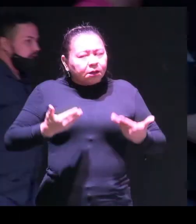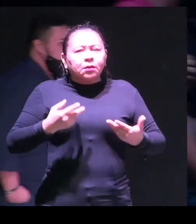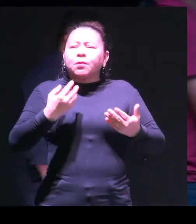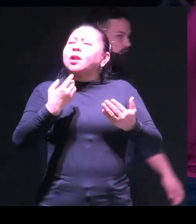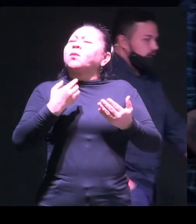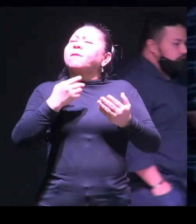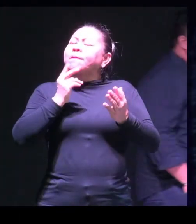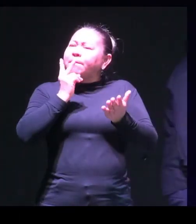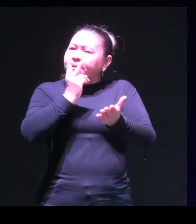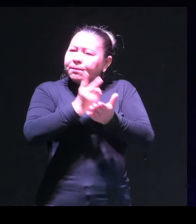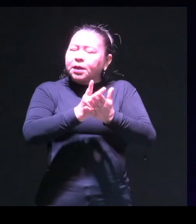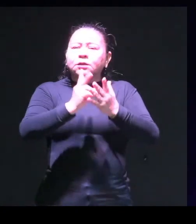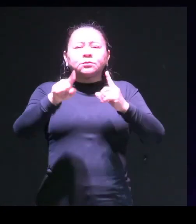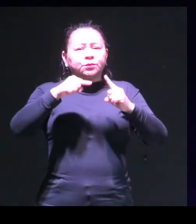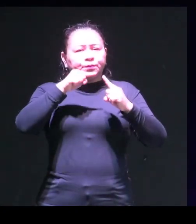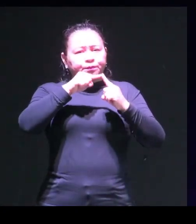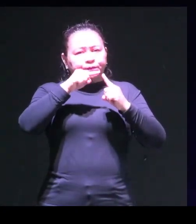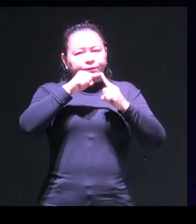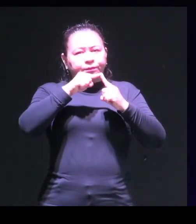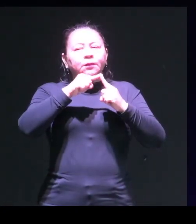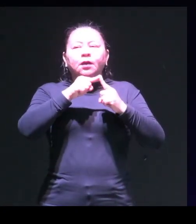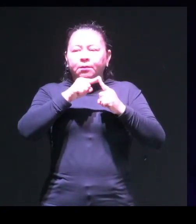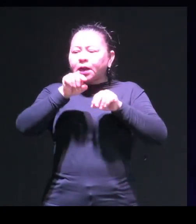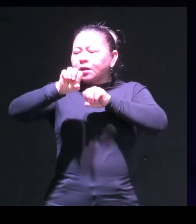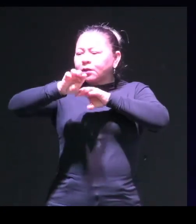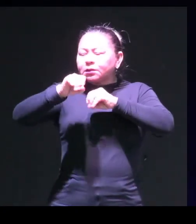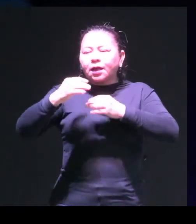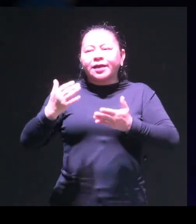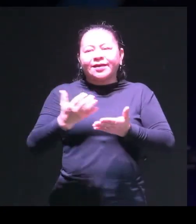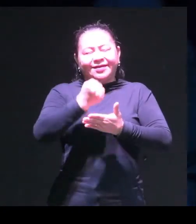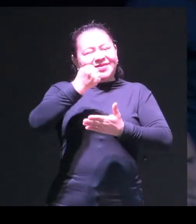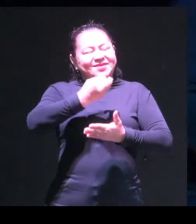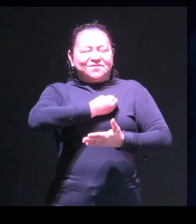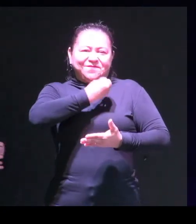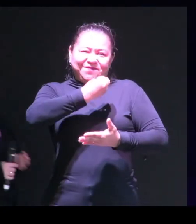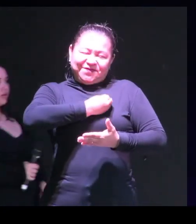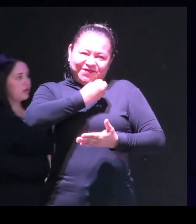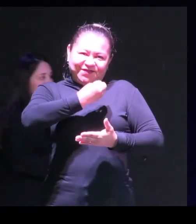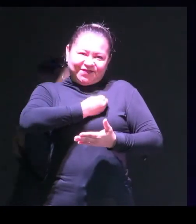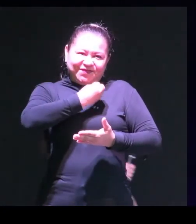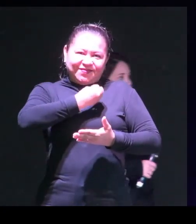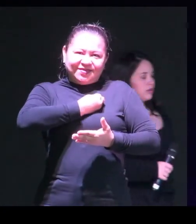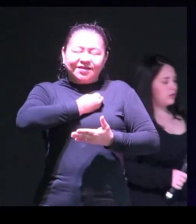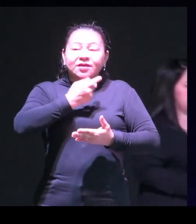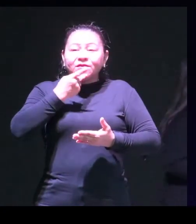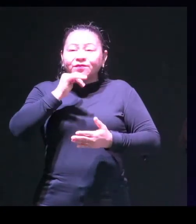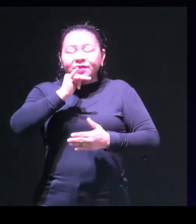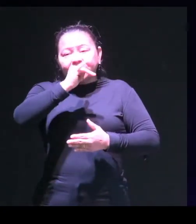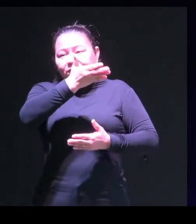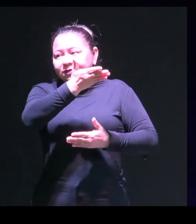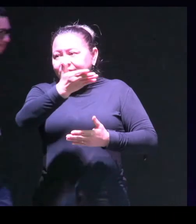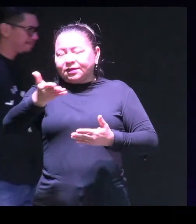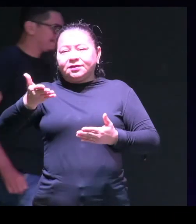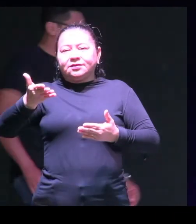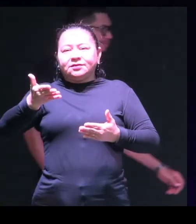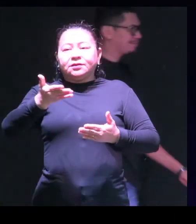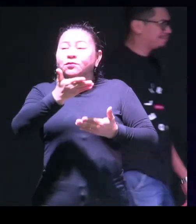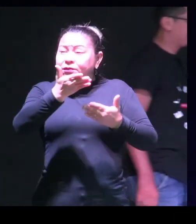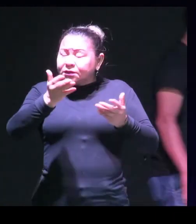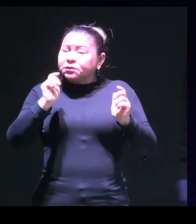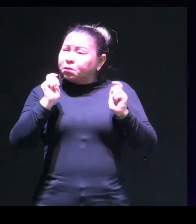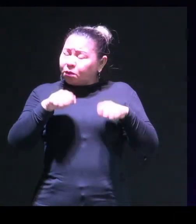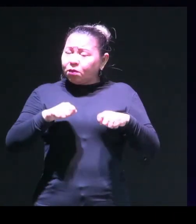mesmo propósito, ganhar vidas. Eu estou aqui para dizer para vocês que